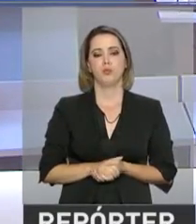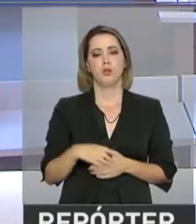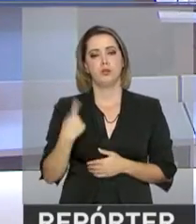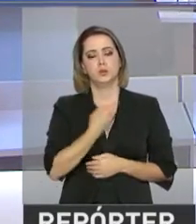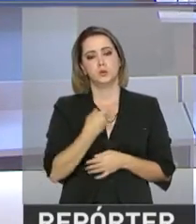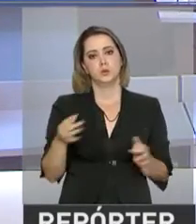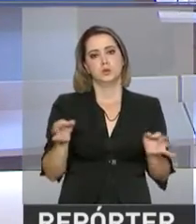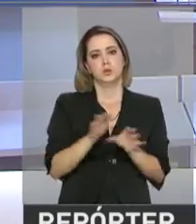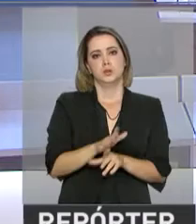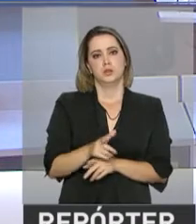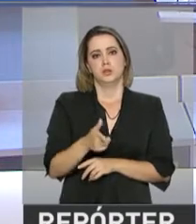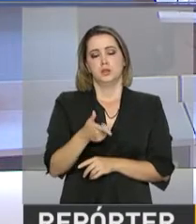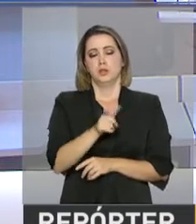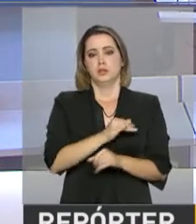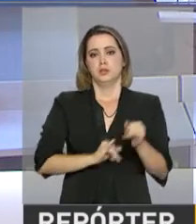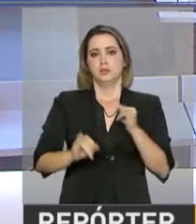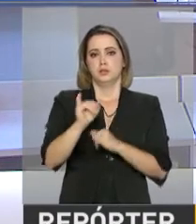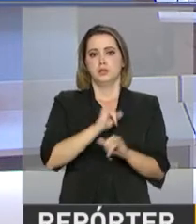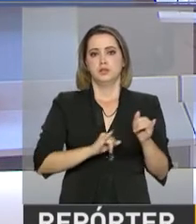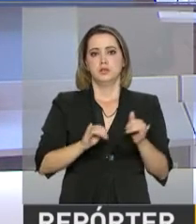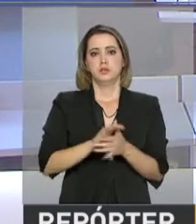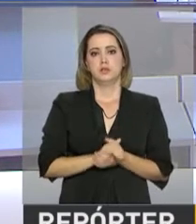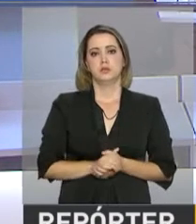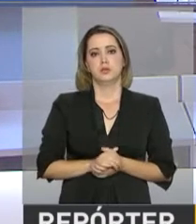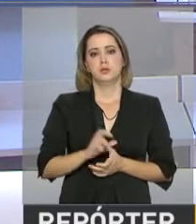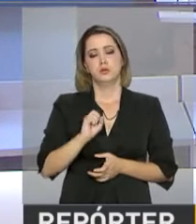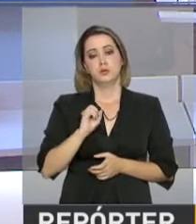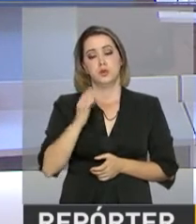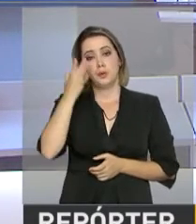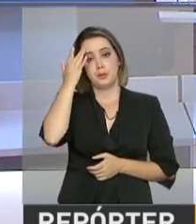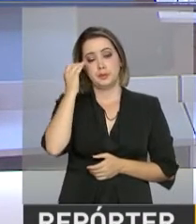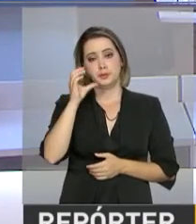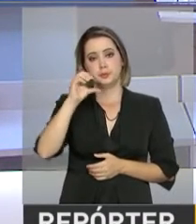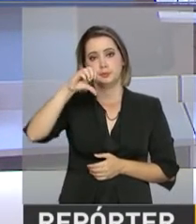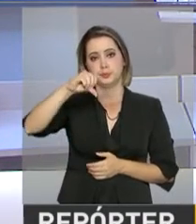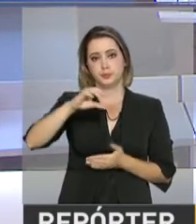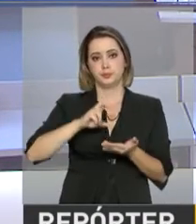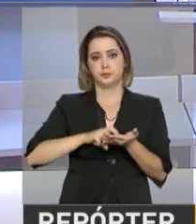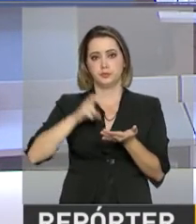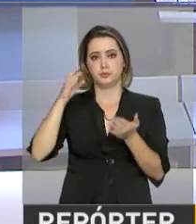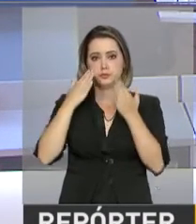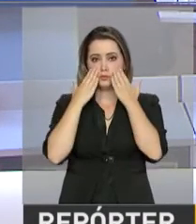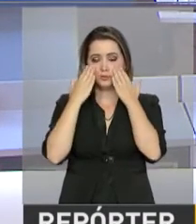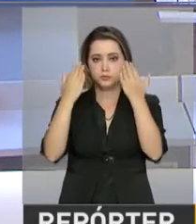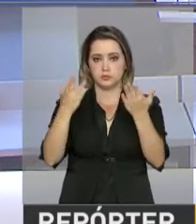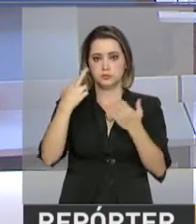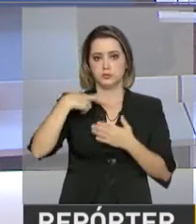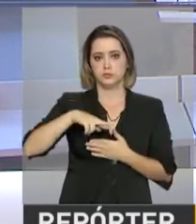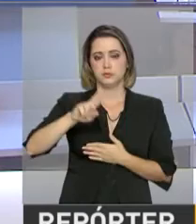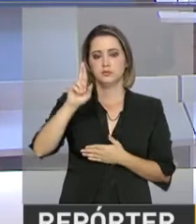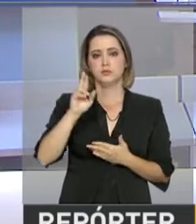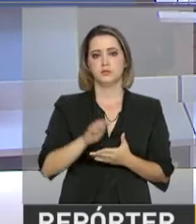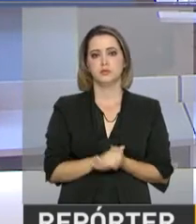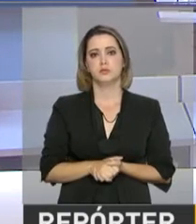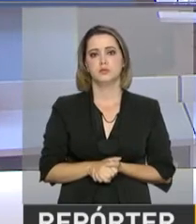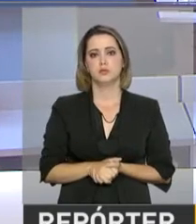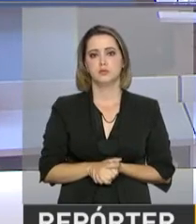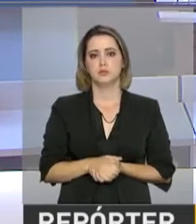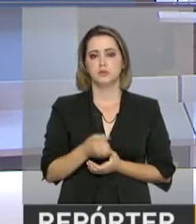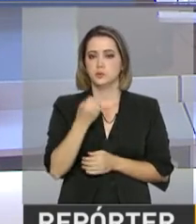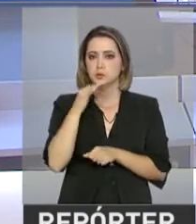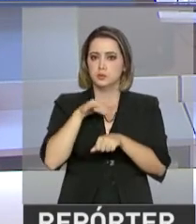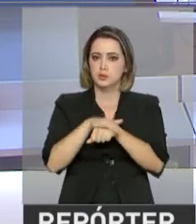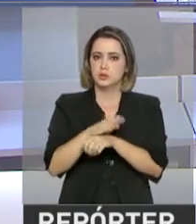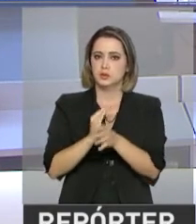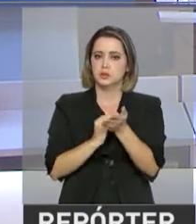podemos voltar a qualquer momento com outras informações ou amanhã às 9 da manhã na primeira edição do repórter e nbr uma